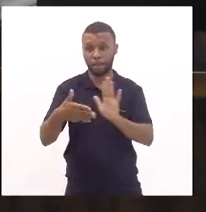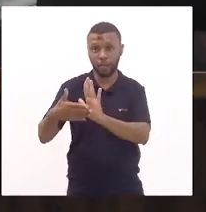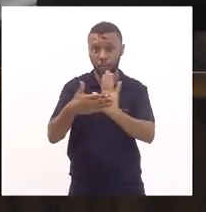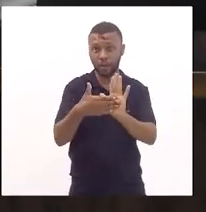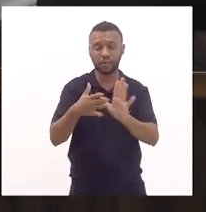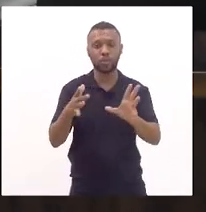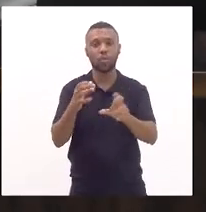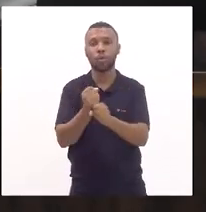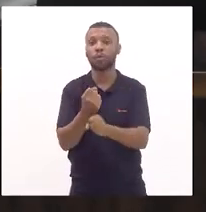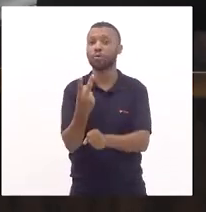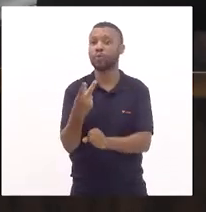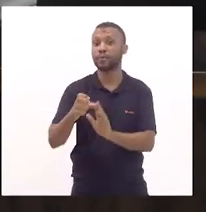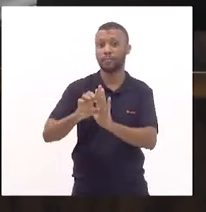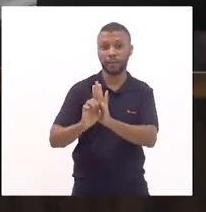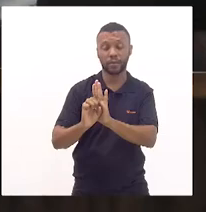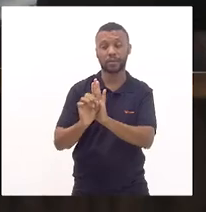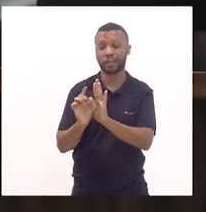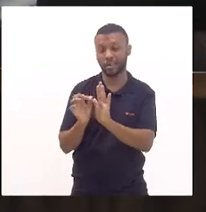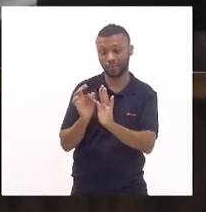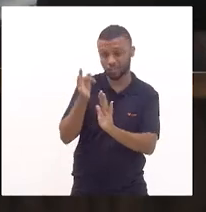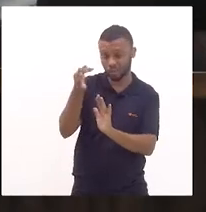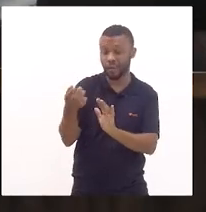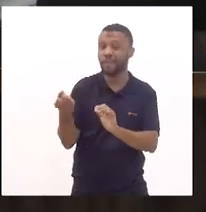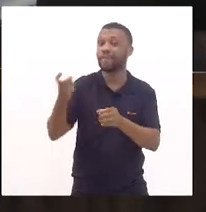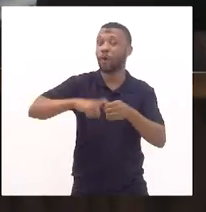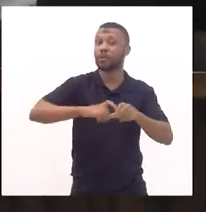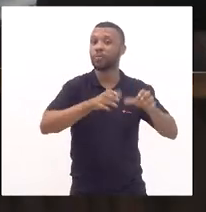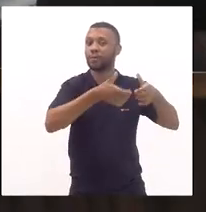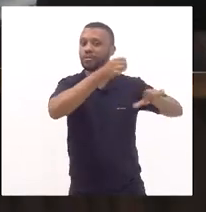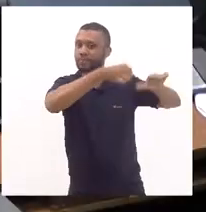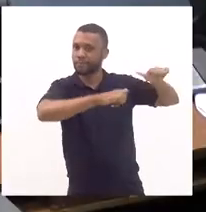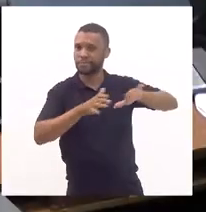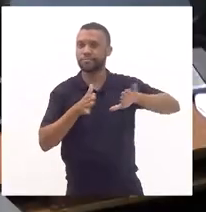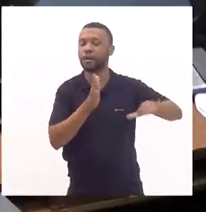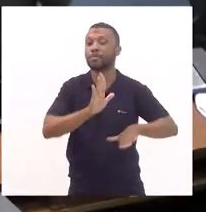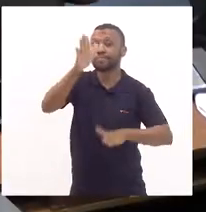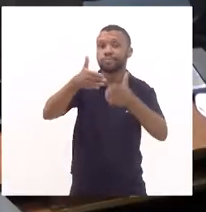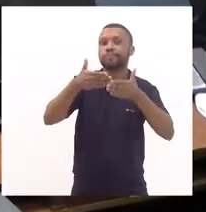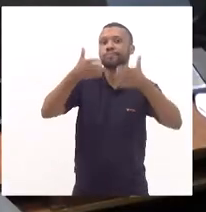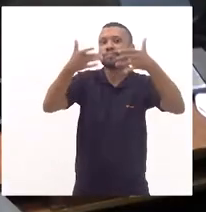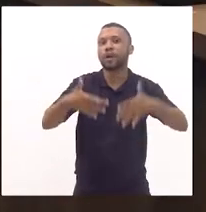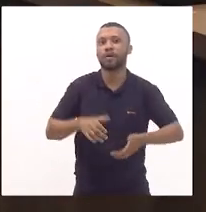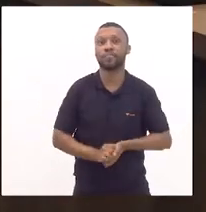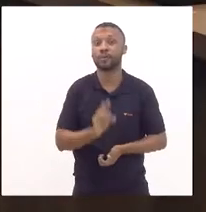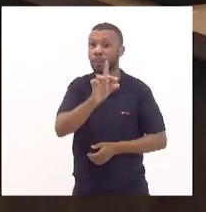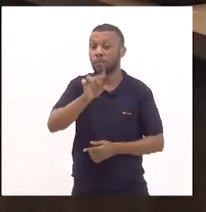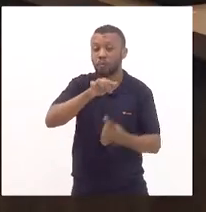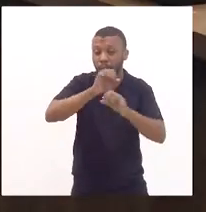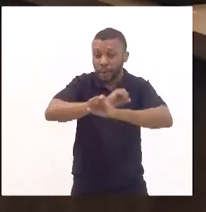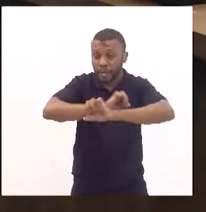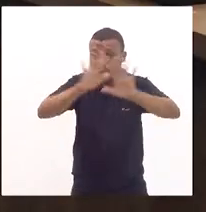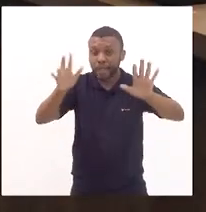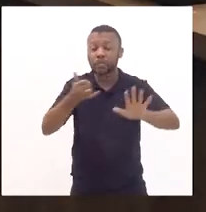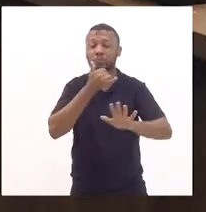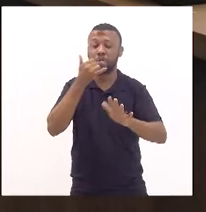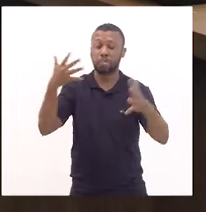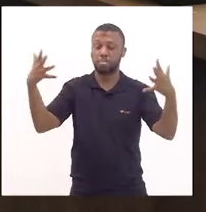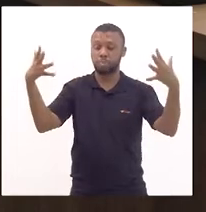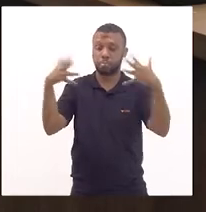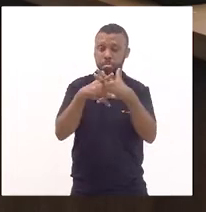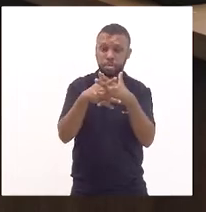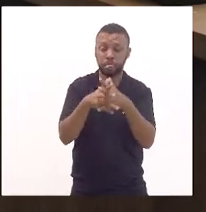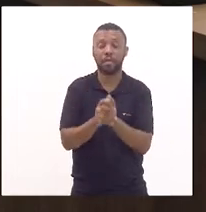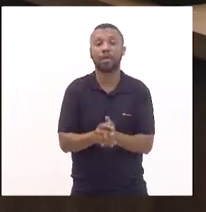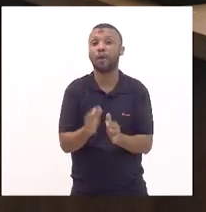recebeu duas emendas e retorna às comissões. Questão de ordem, presidente. É só para deixar claro uma manifestação que eu fiz, acho que foi confusa. Eu